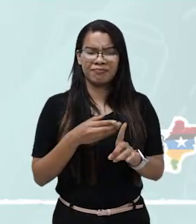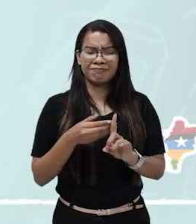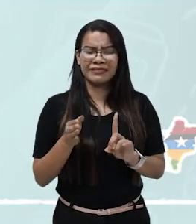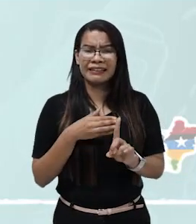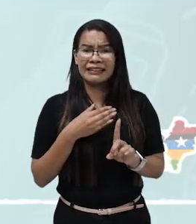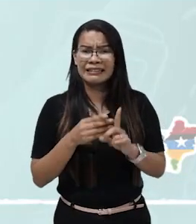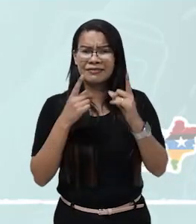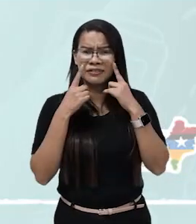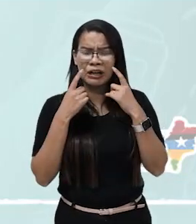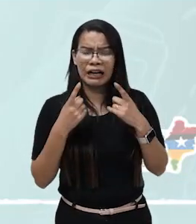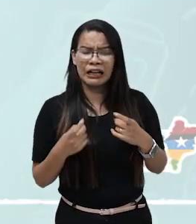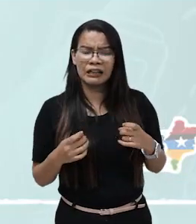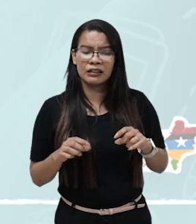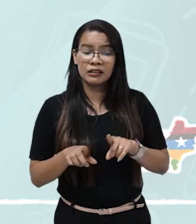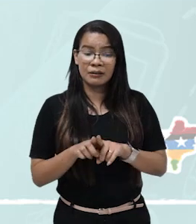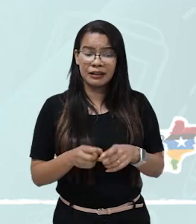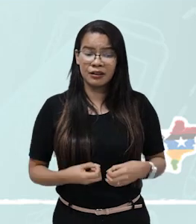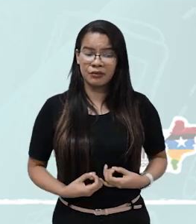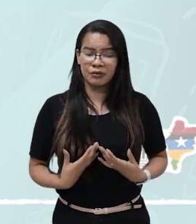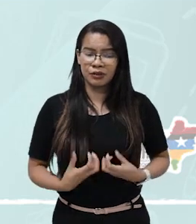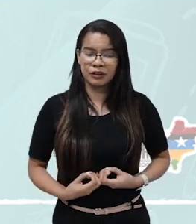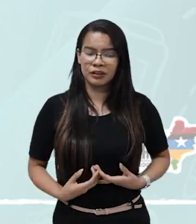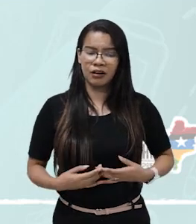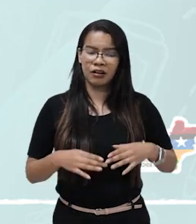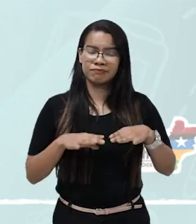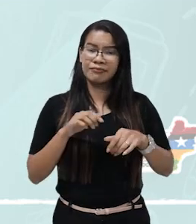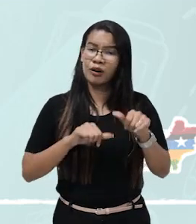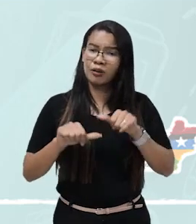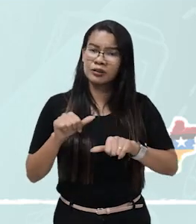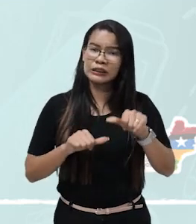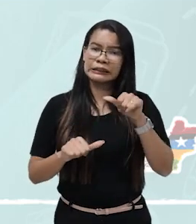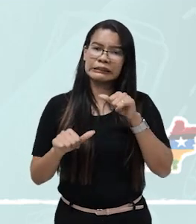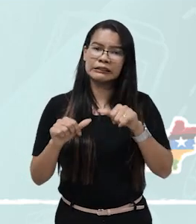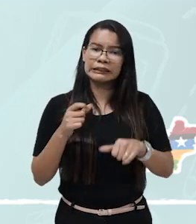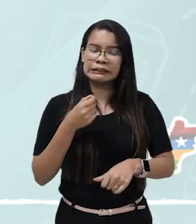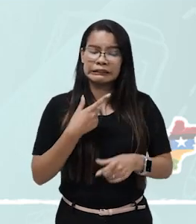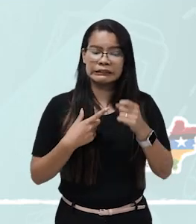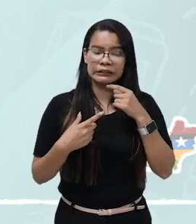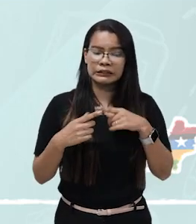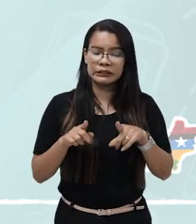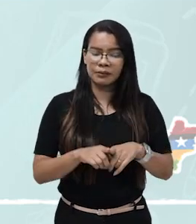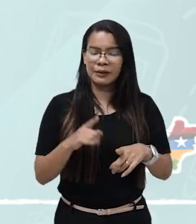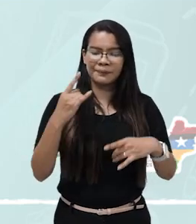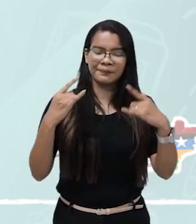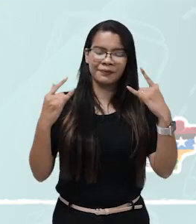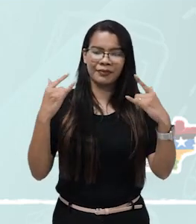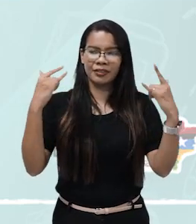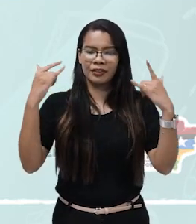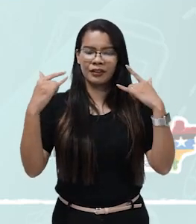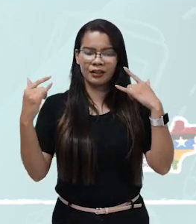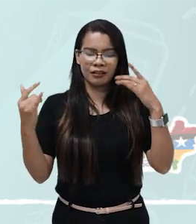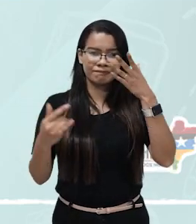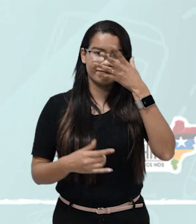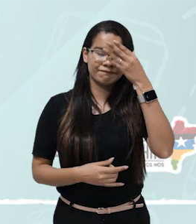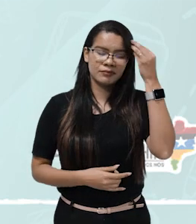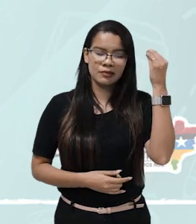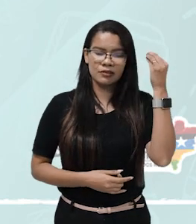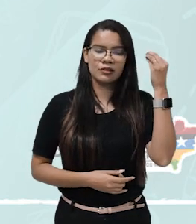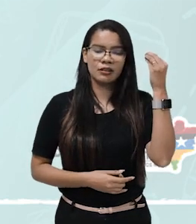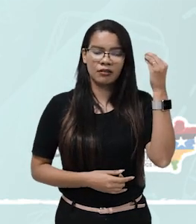agressividade, euforia, alteração no humor, distração,